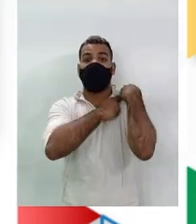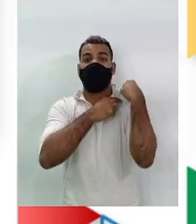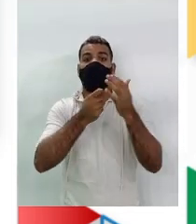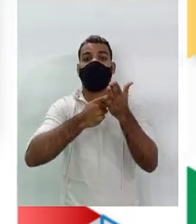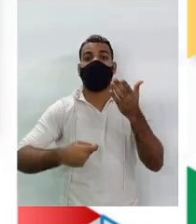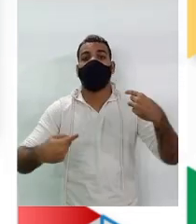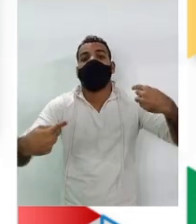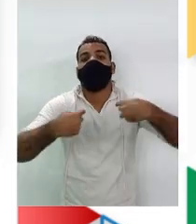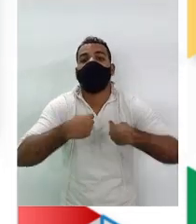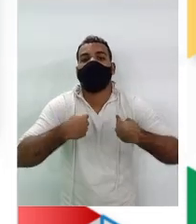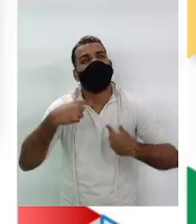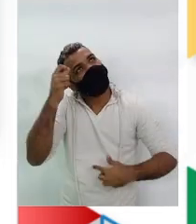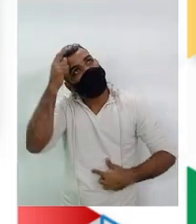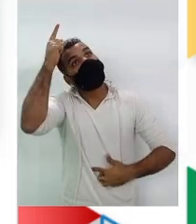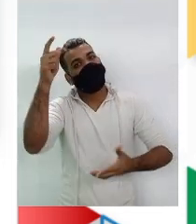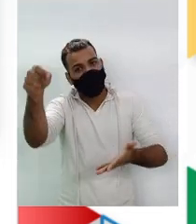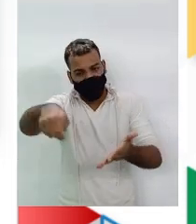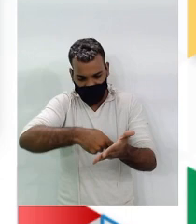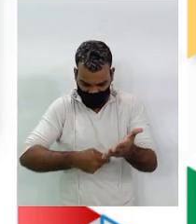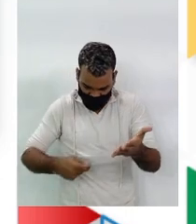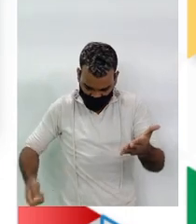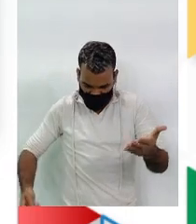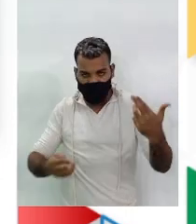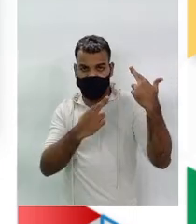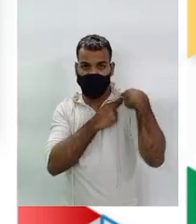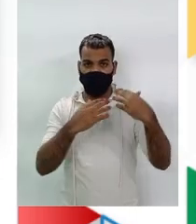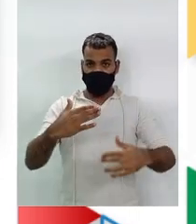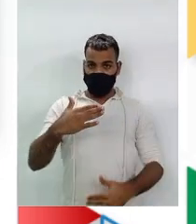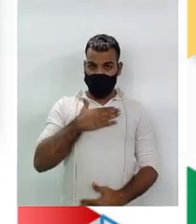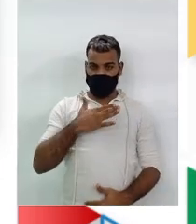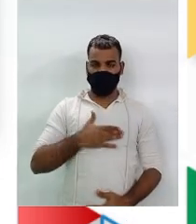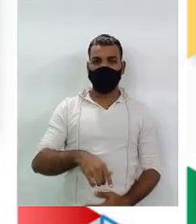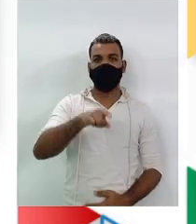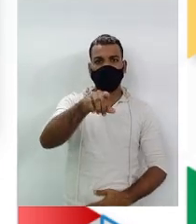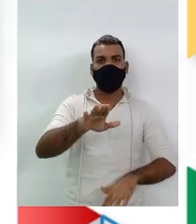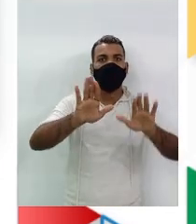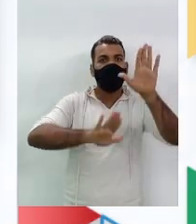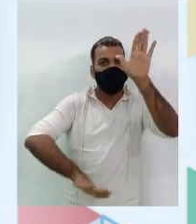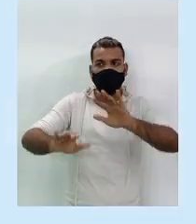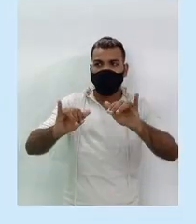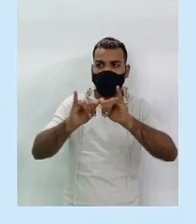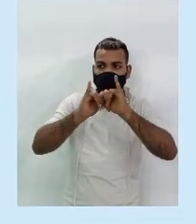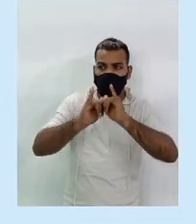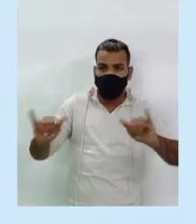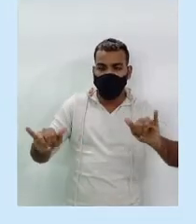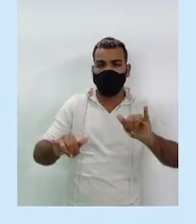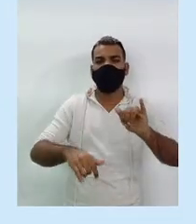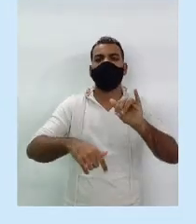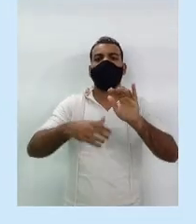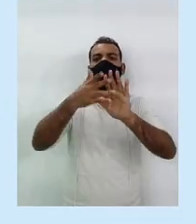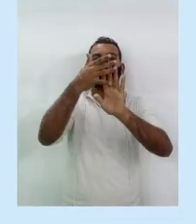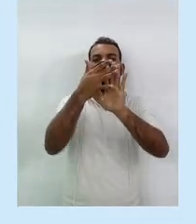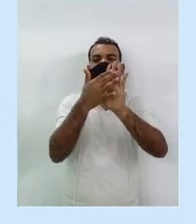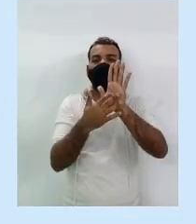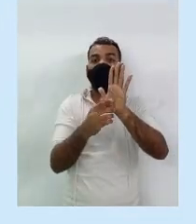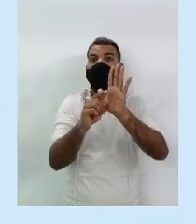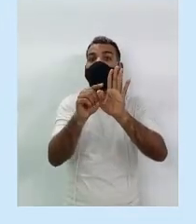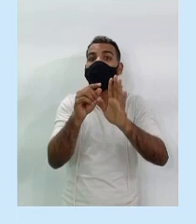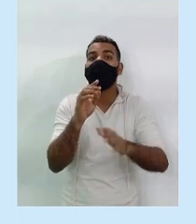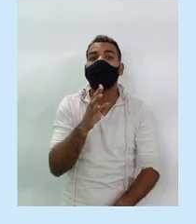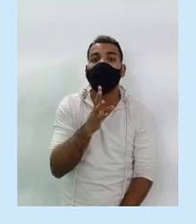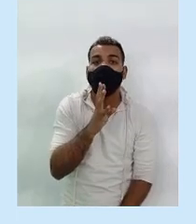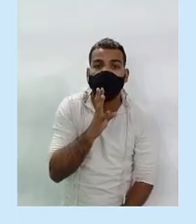e identificação da matéria. Cuidado com matérias, com notícias, certo? Que nós chamamos de quê? Que